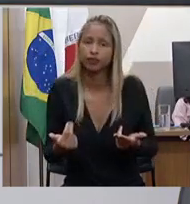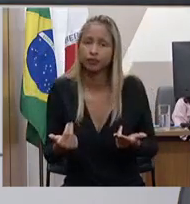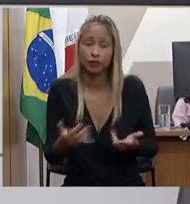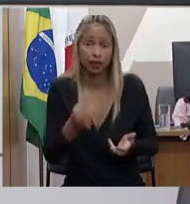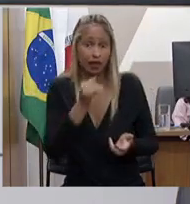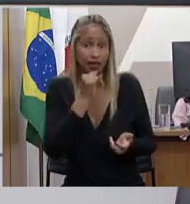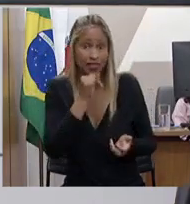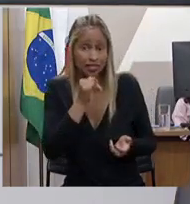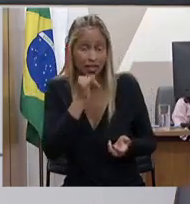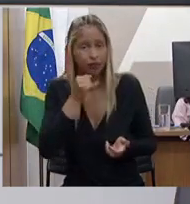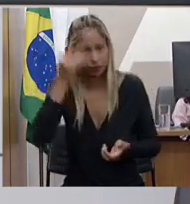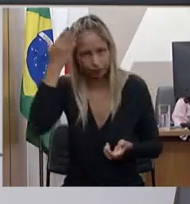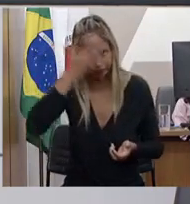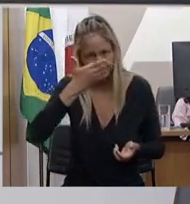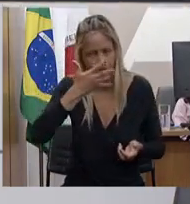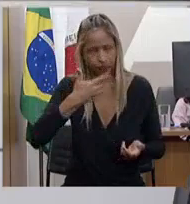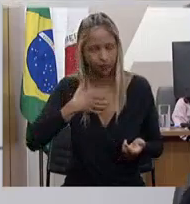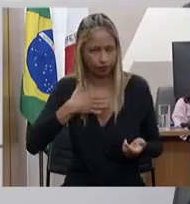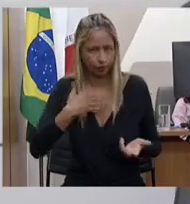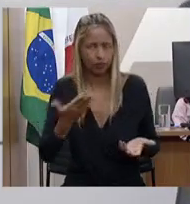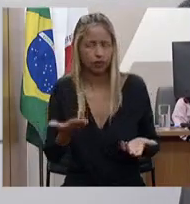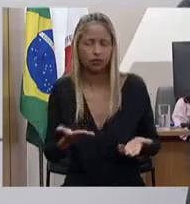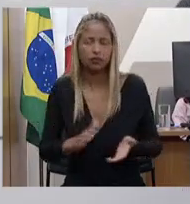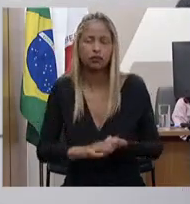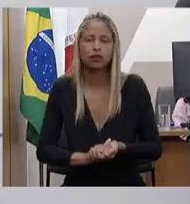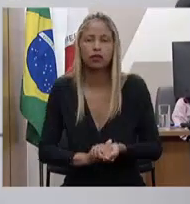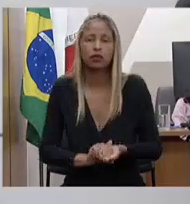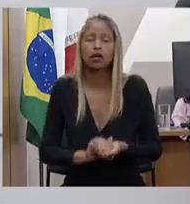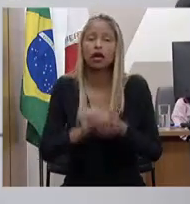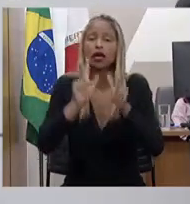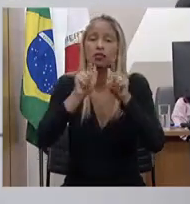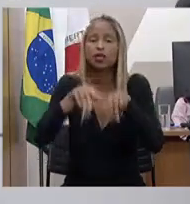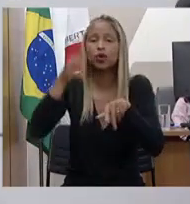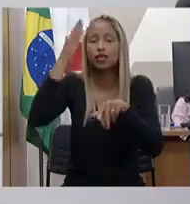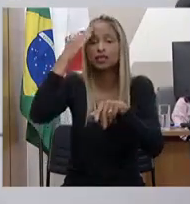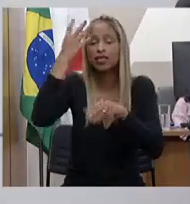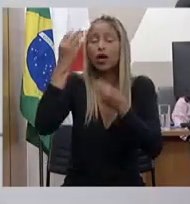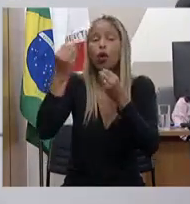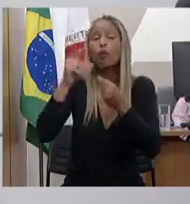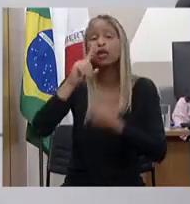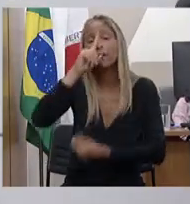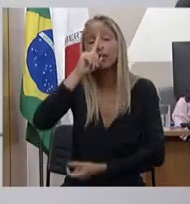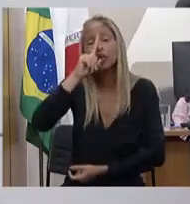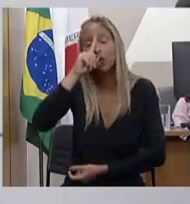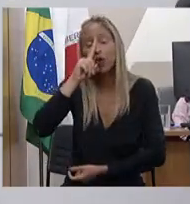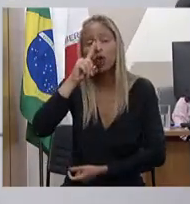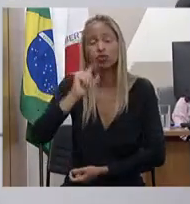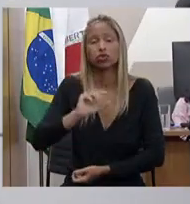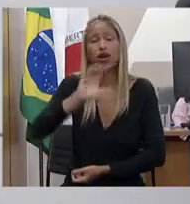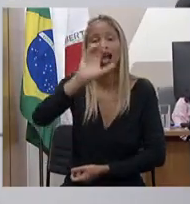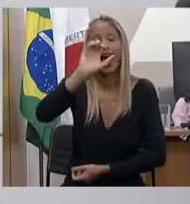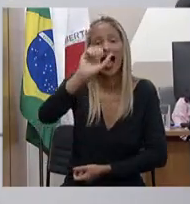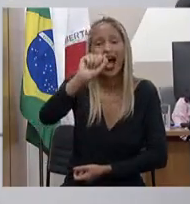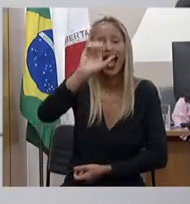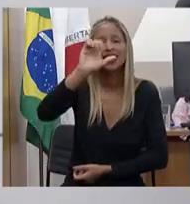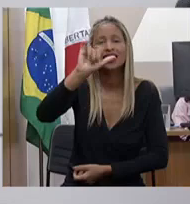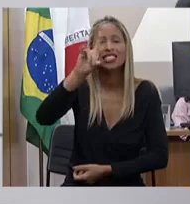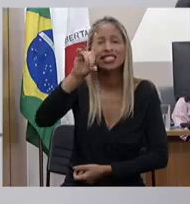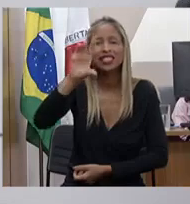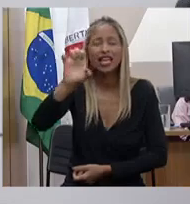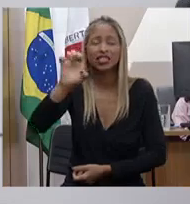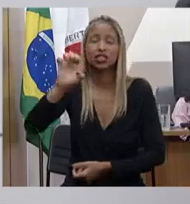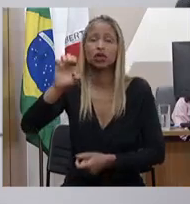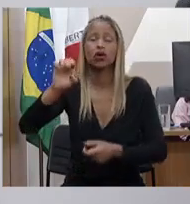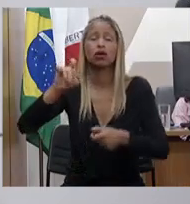esse exemplo na experiência pessoal que eu passei para que as pessoas entenda a gravidade que elas têm trabalho o adoecimento mental